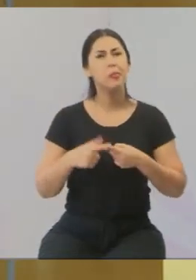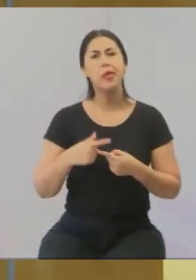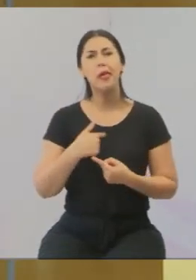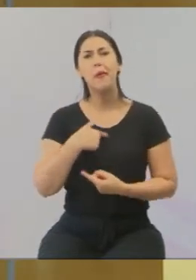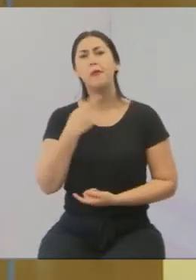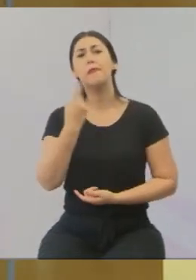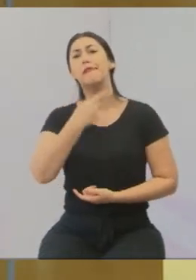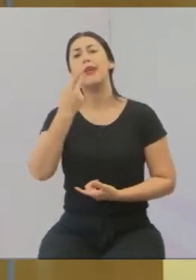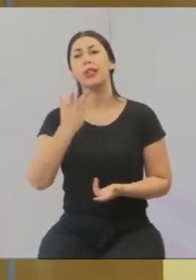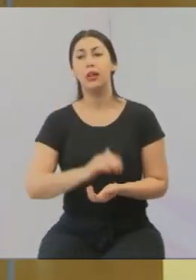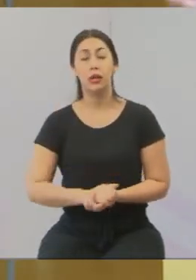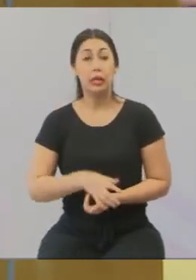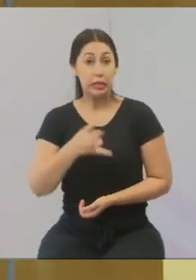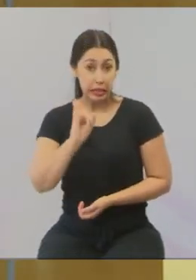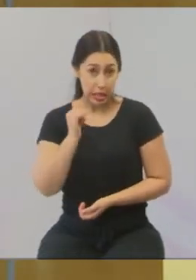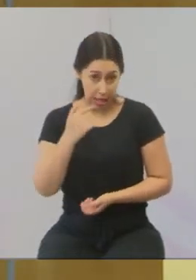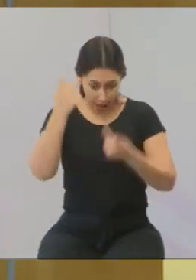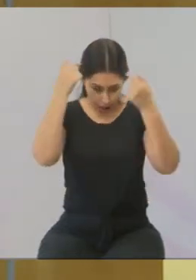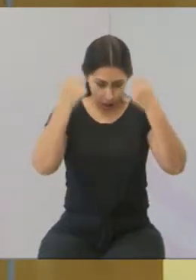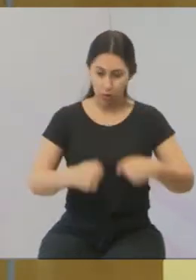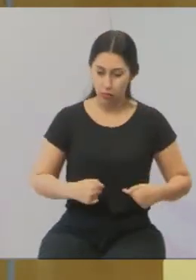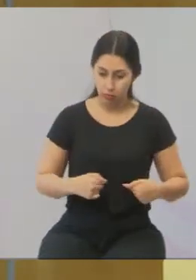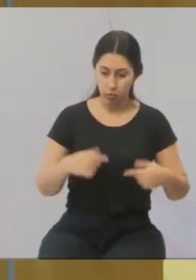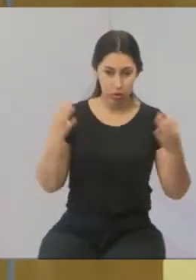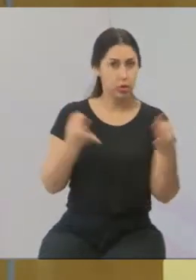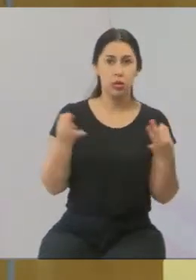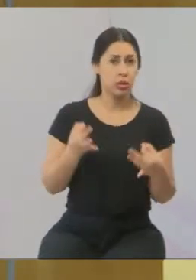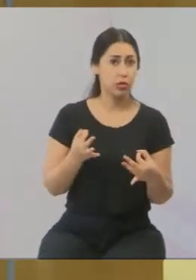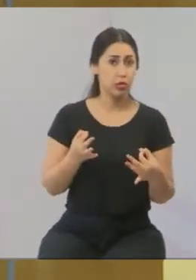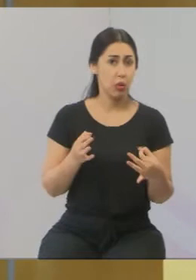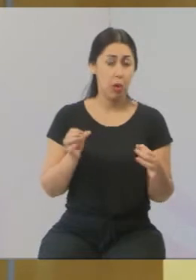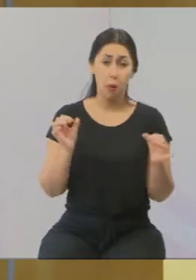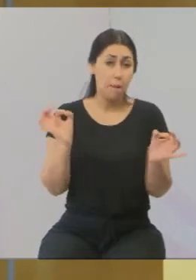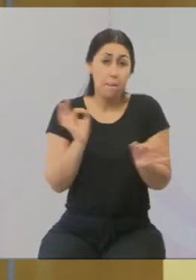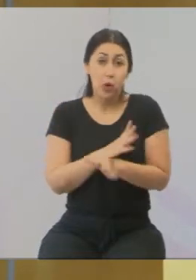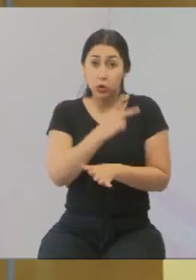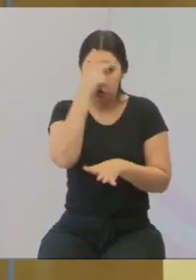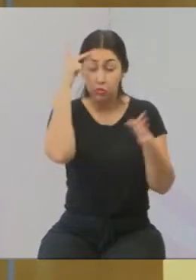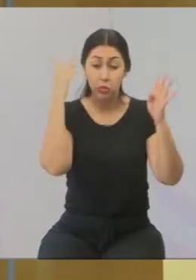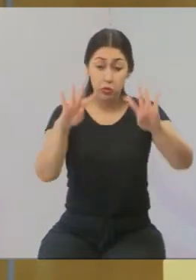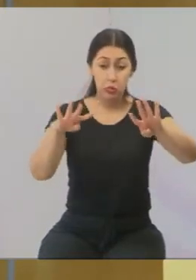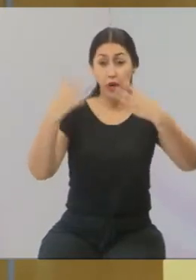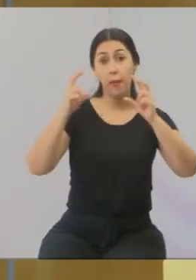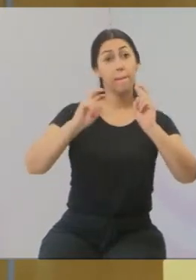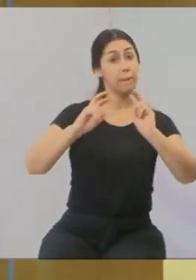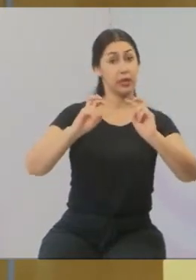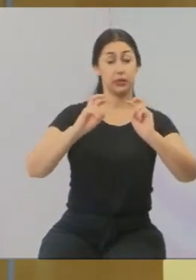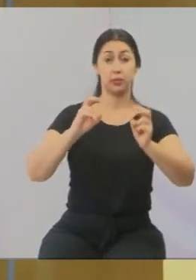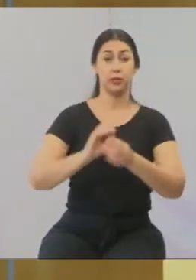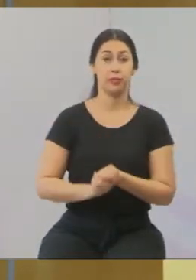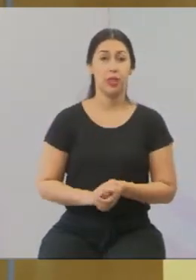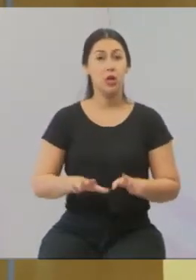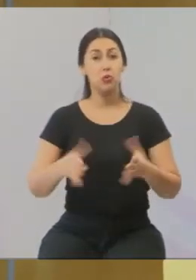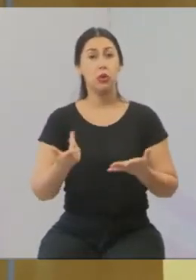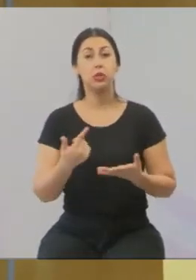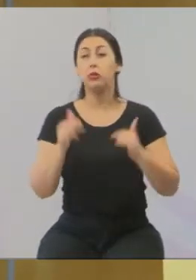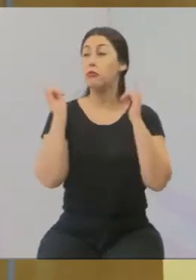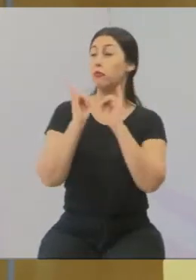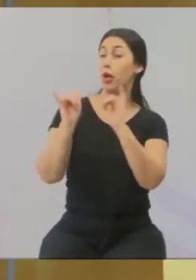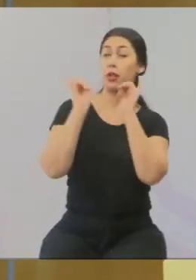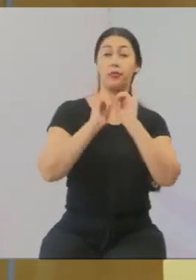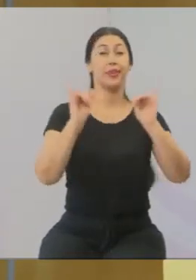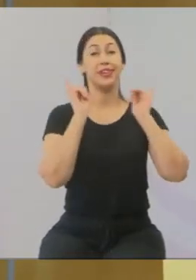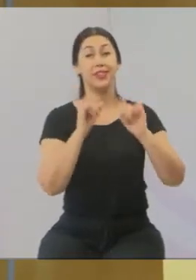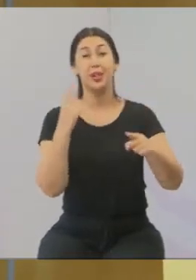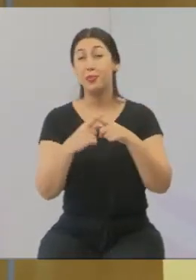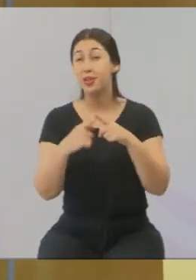preciso falar? Eu sou honesto. Então, eles diziam o seguinte: quem fala eu sou, é porque não é. Então, quando a gente